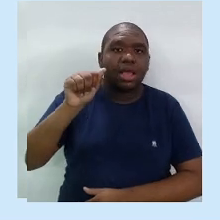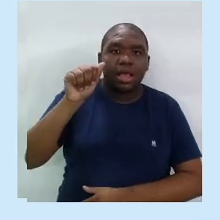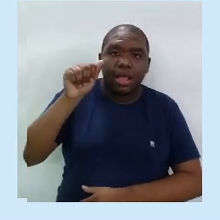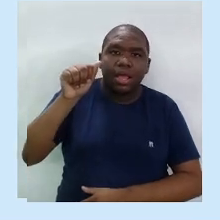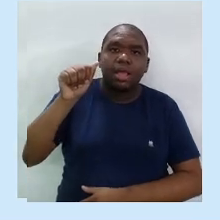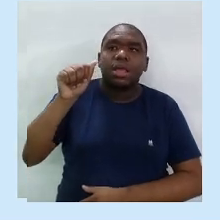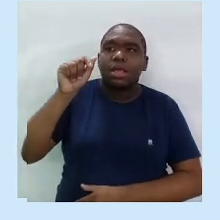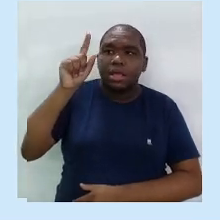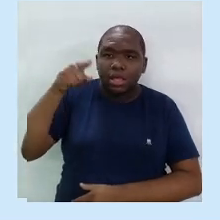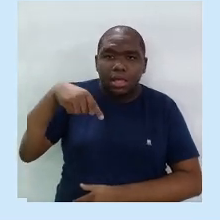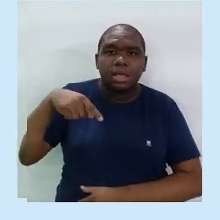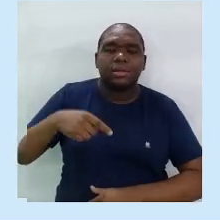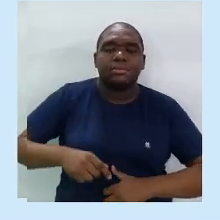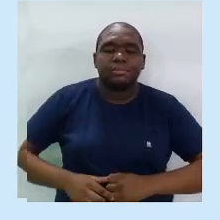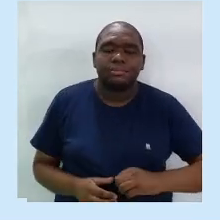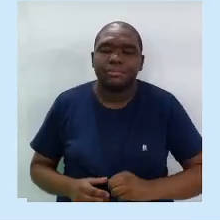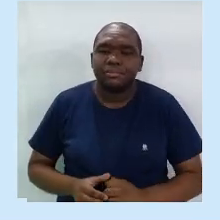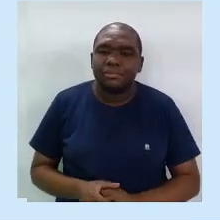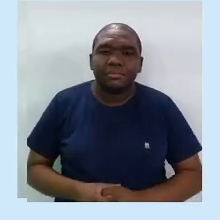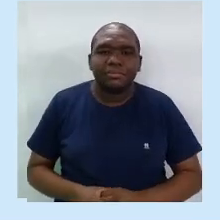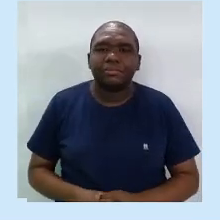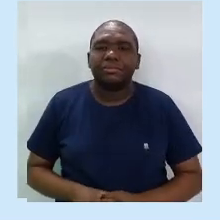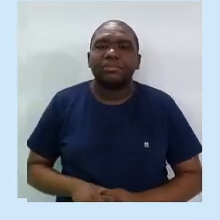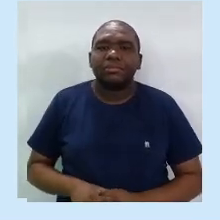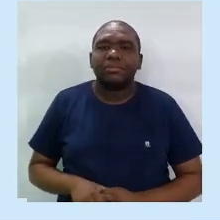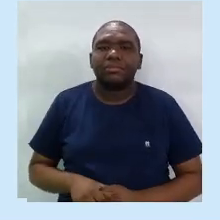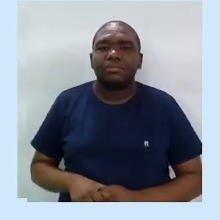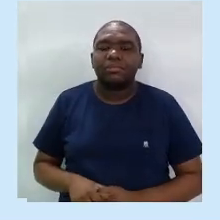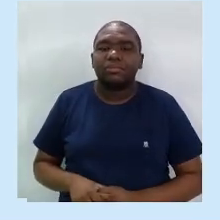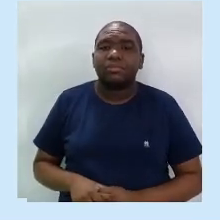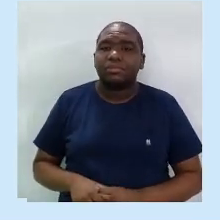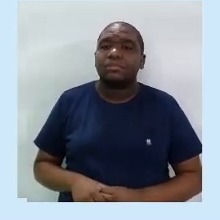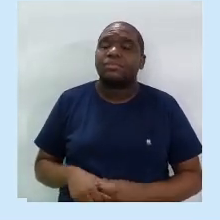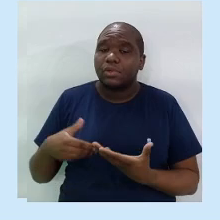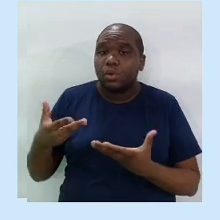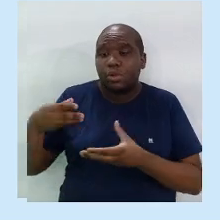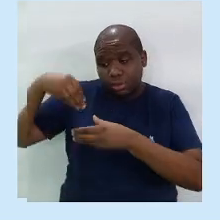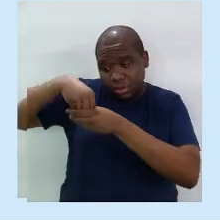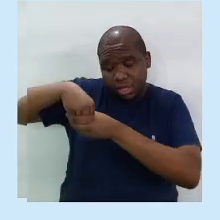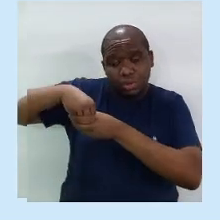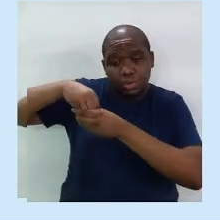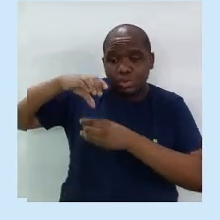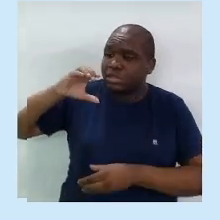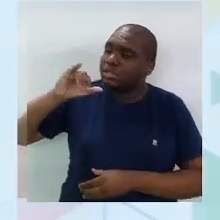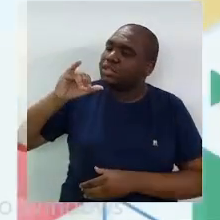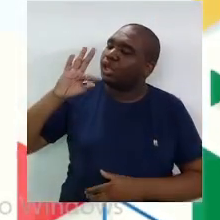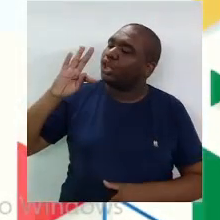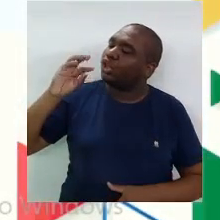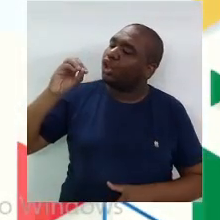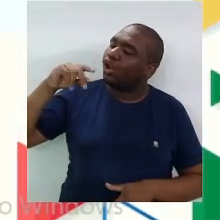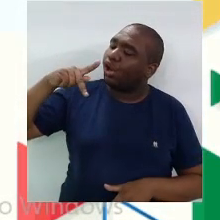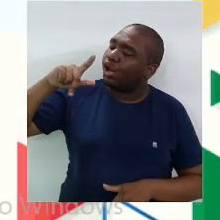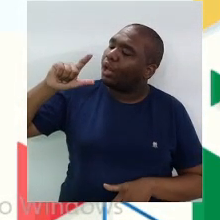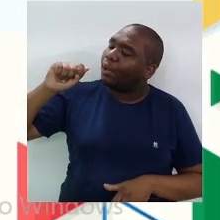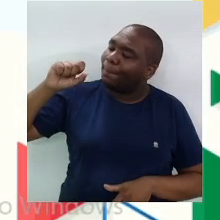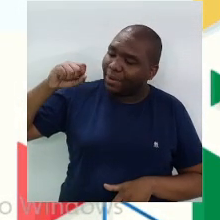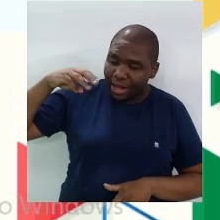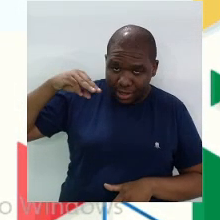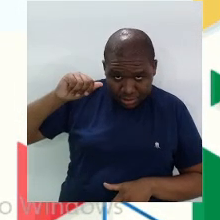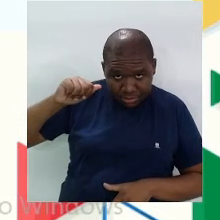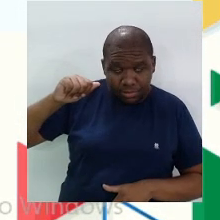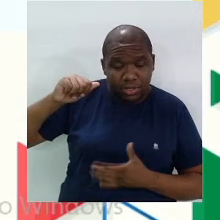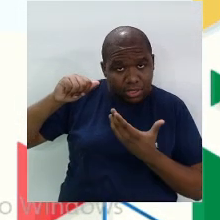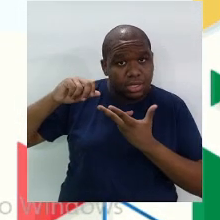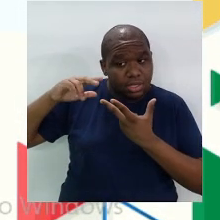de transcrição. Então, no interior do citoplasma da célula